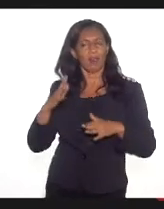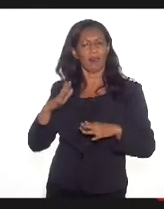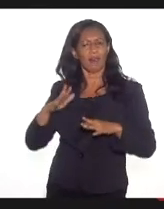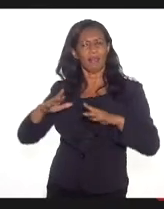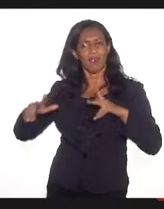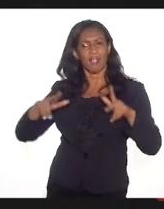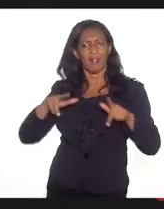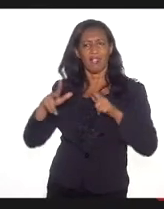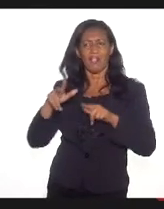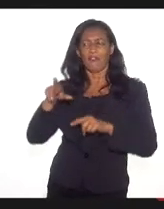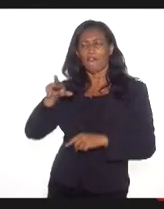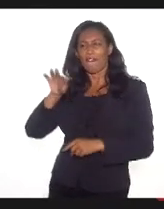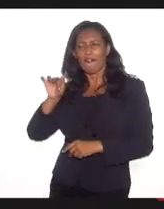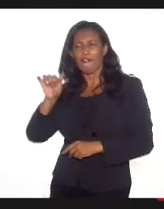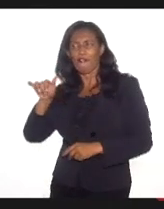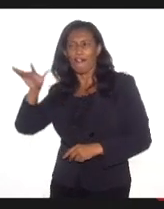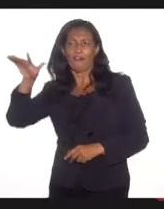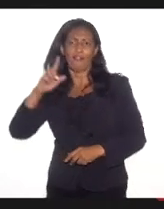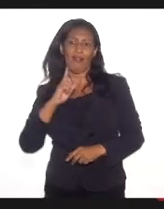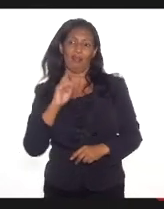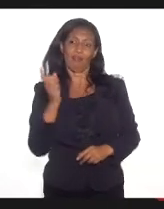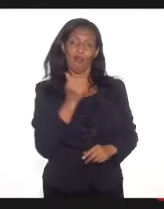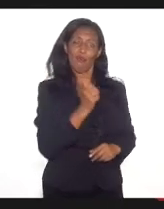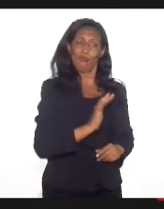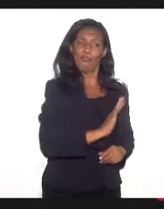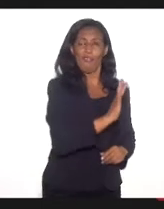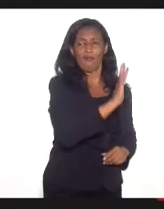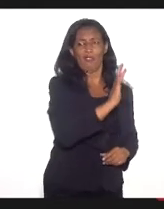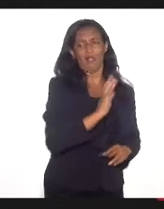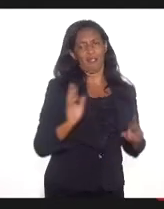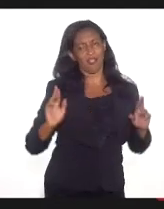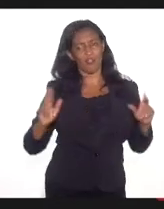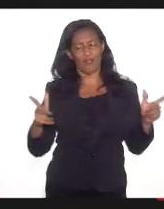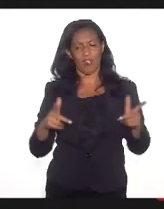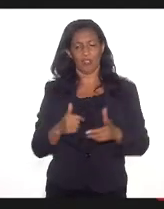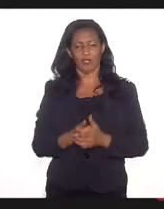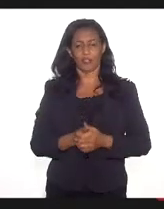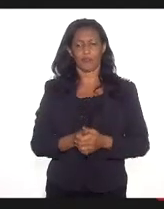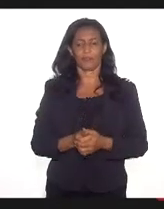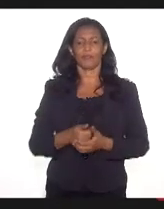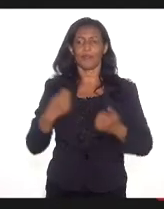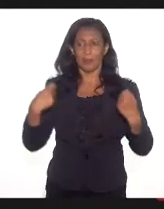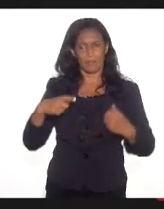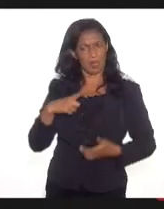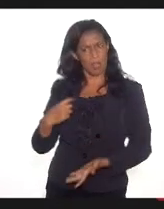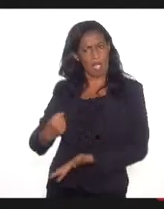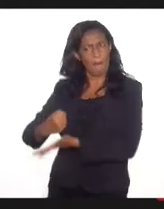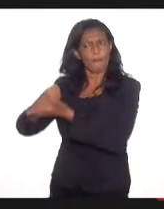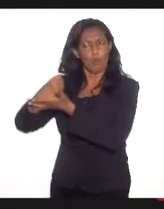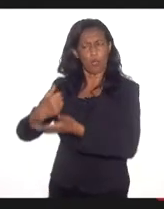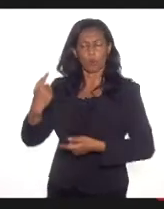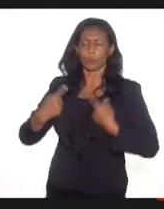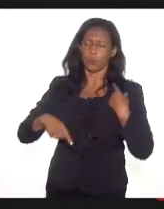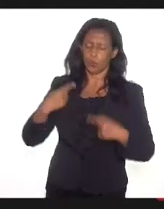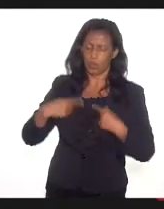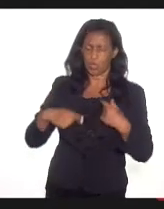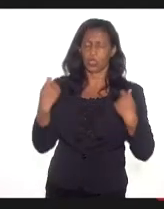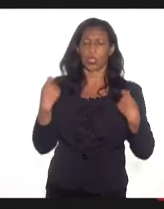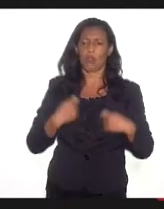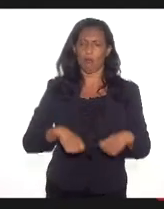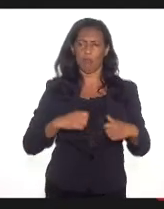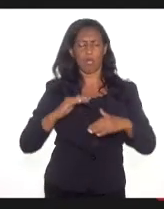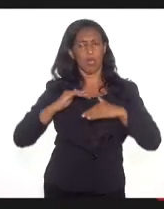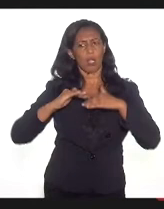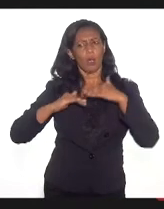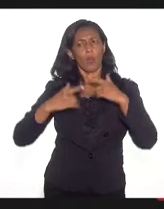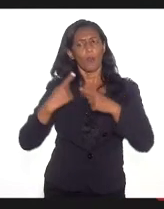favela não favela embora as favelas também são territórios que precisam ter nosso apoio e ter políticas públicas que diminuam muito a